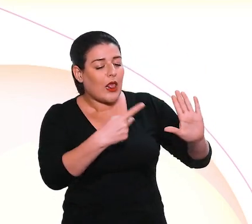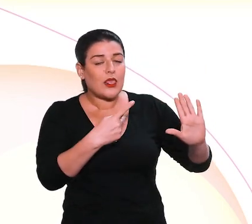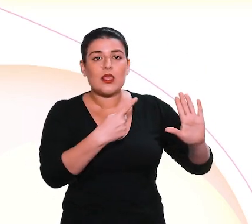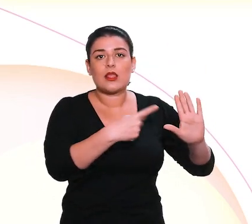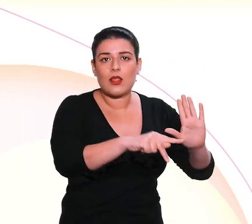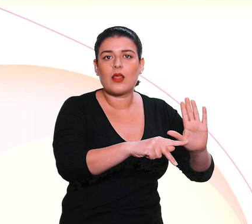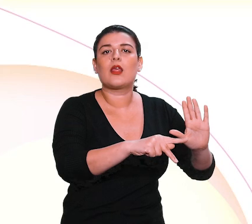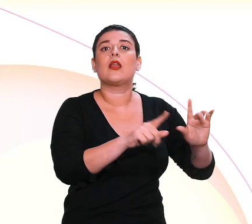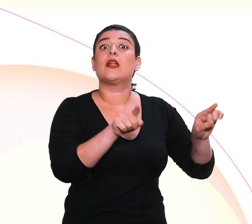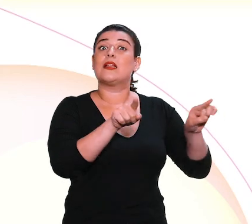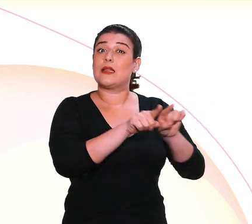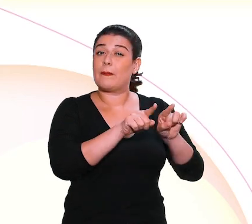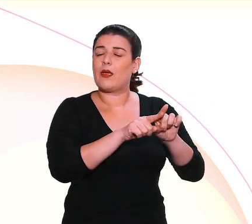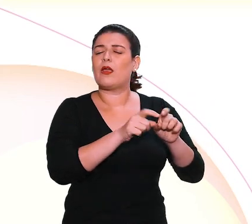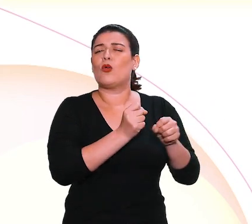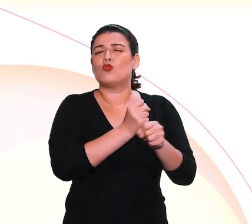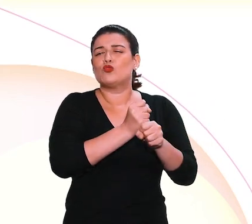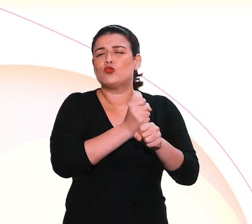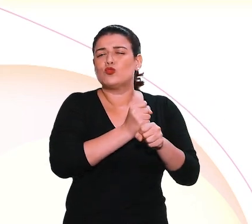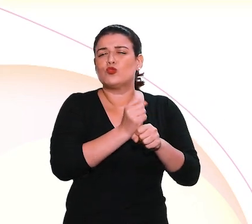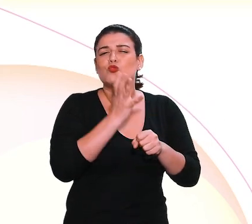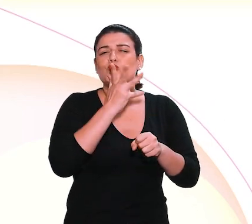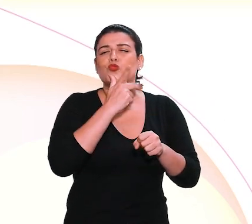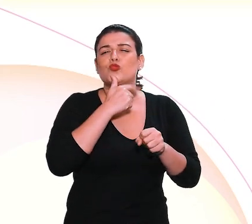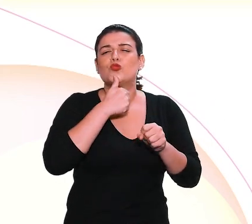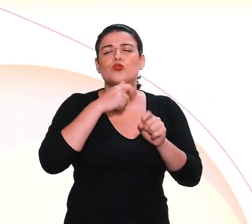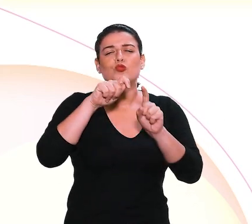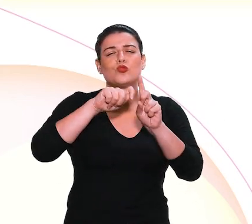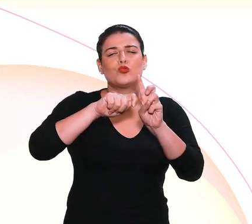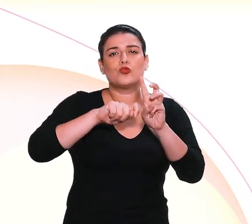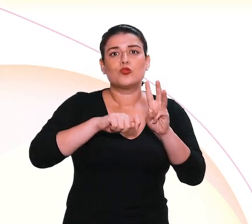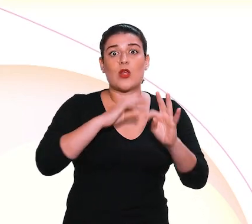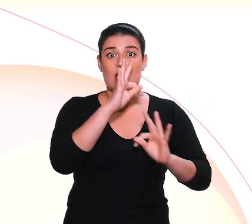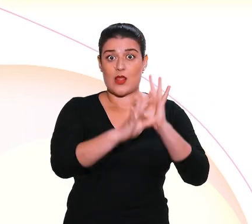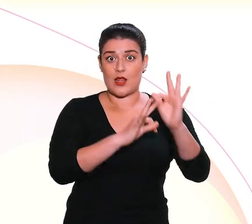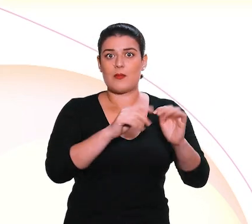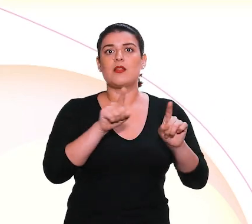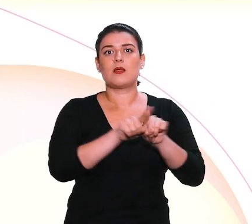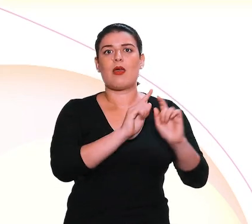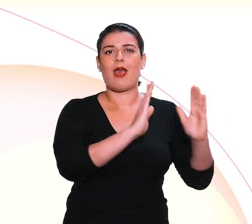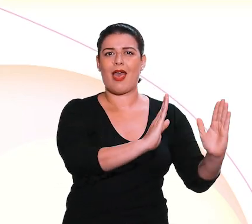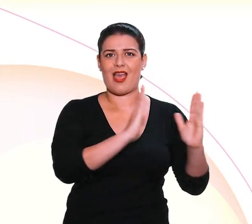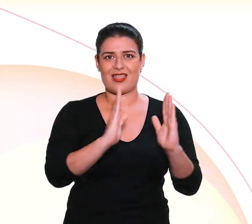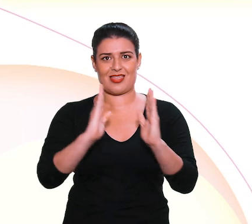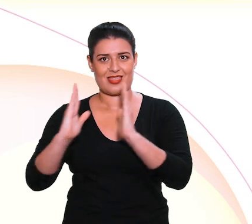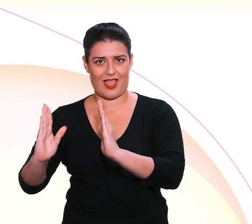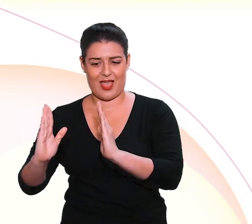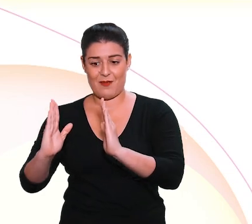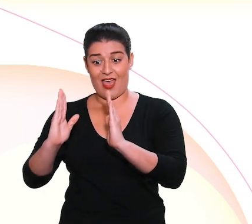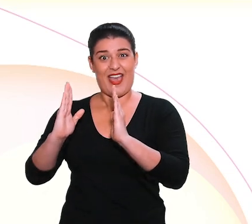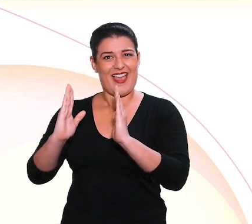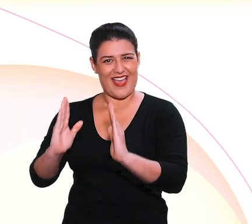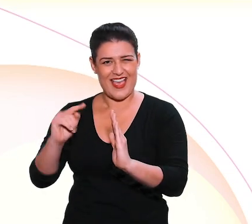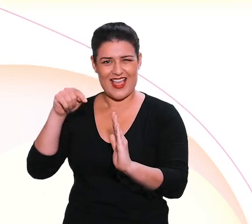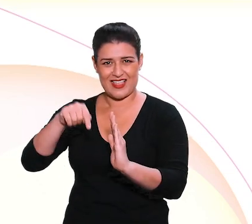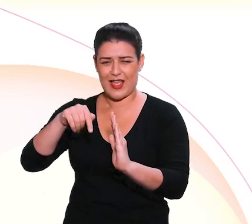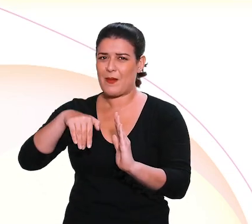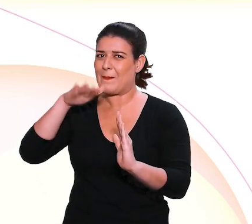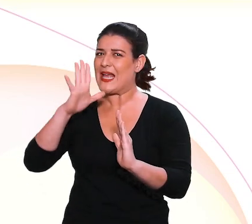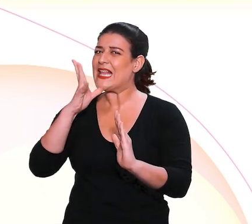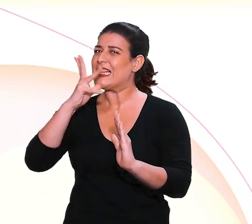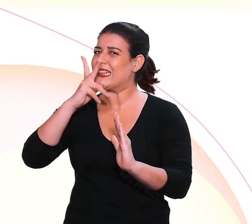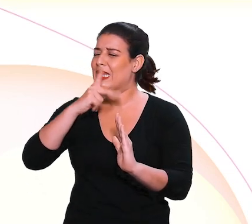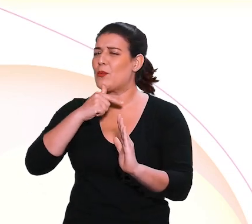também vai ficar muito tempo em um processo de reabilitação com várias etapas diferentes. Uma das etapas, talvez uma das mais